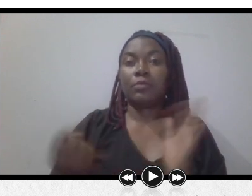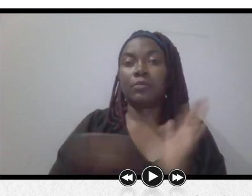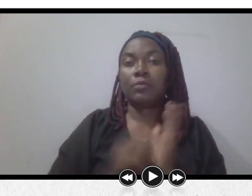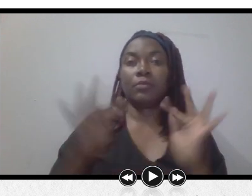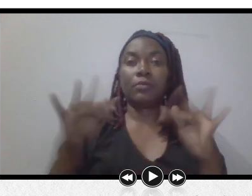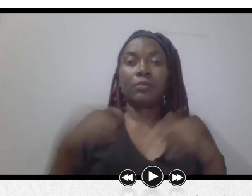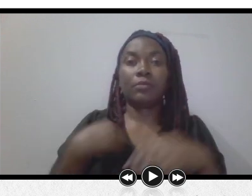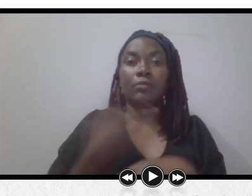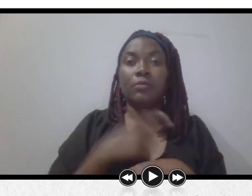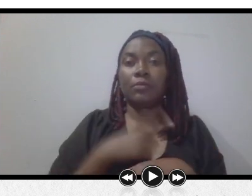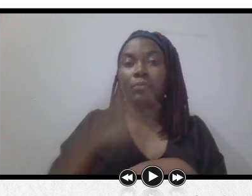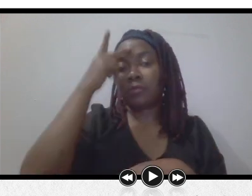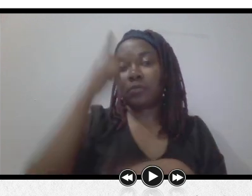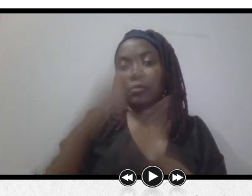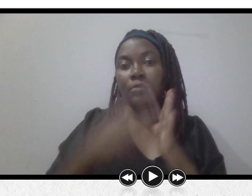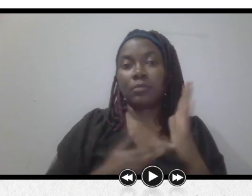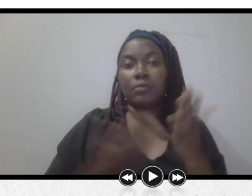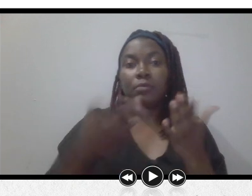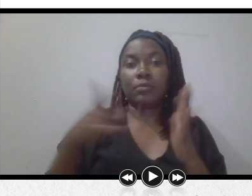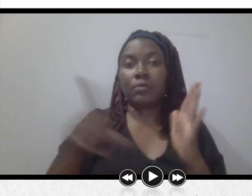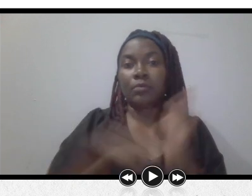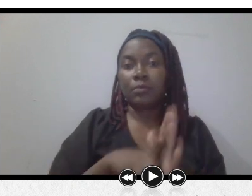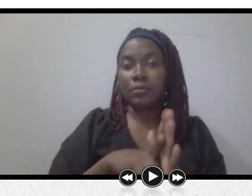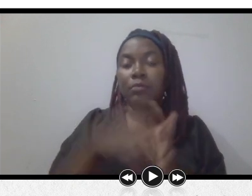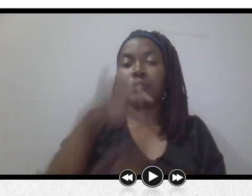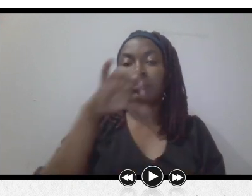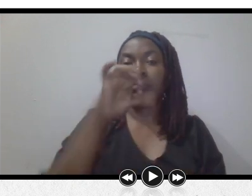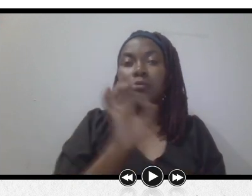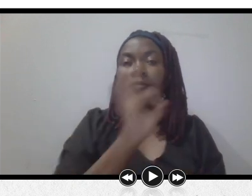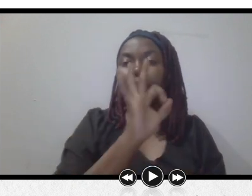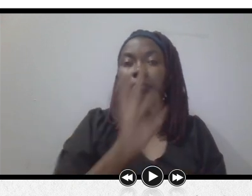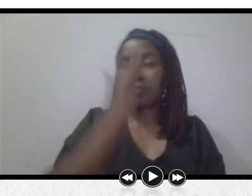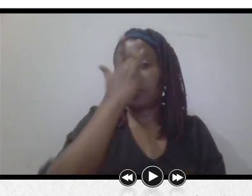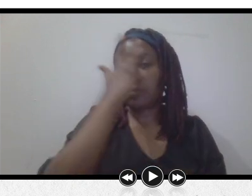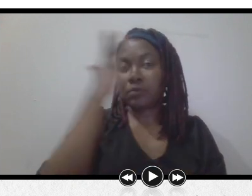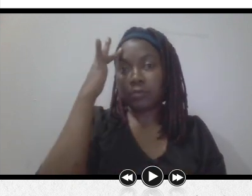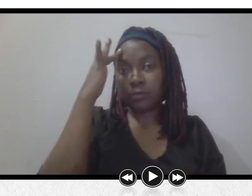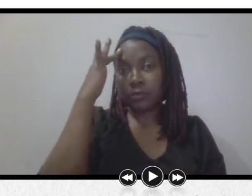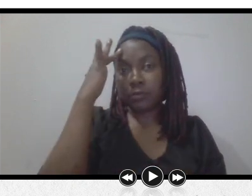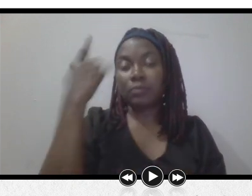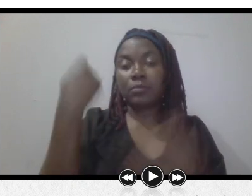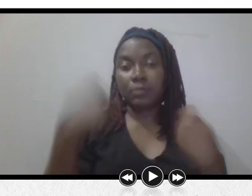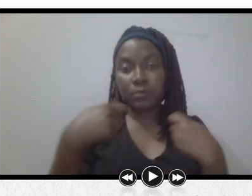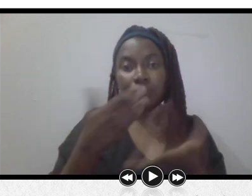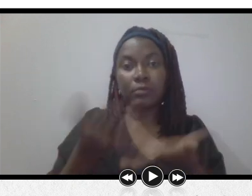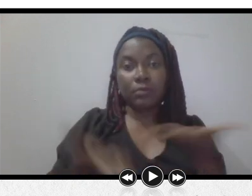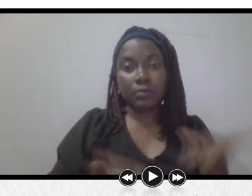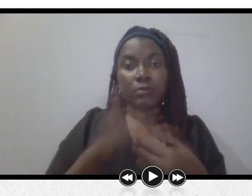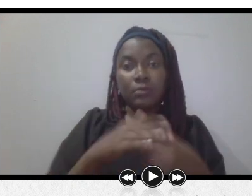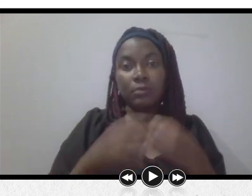final que nós temos para as regras dessa lei, e que 90% das pessoas precisam ter esgoto tratado